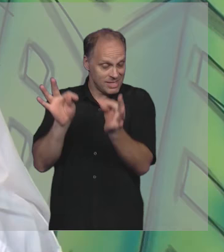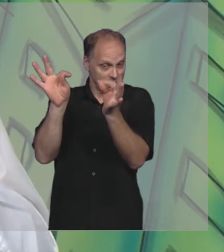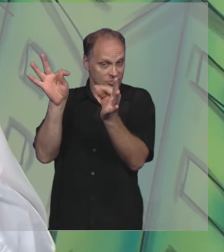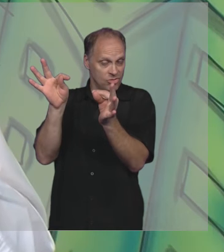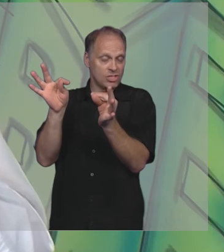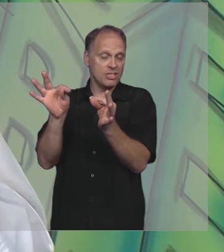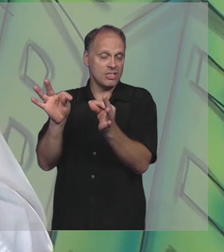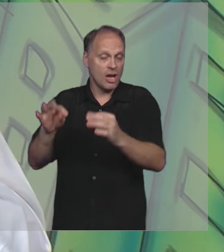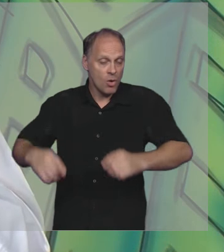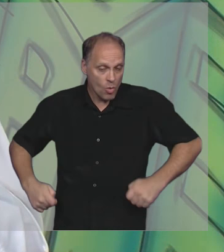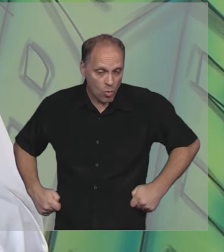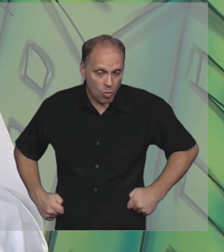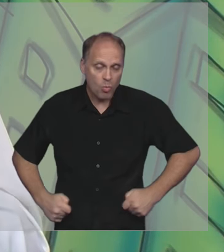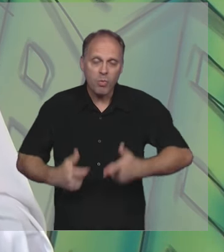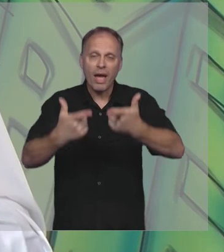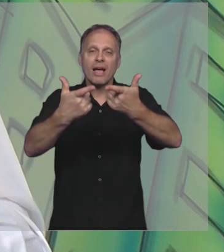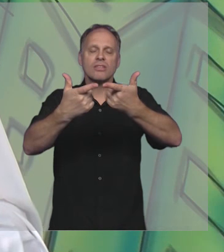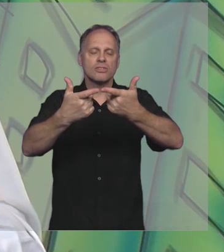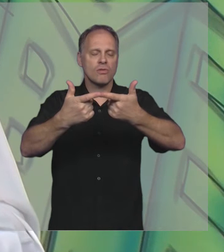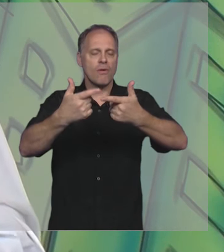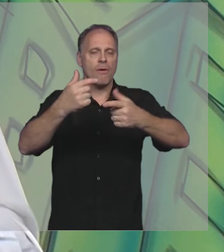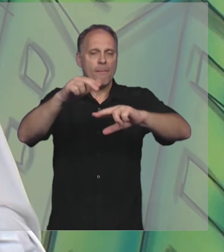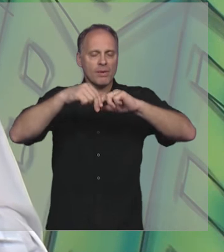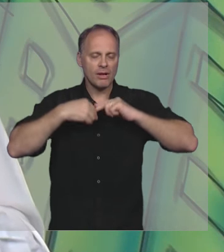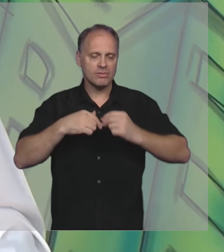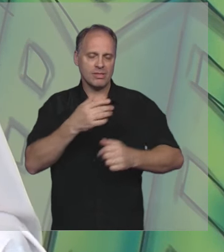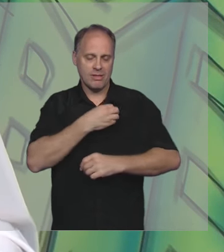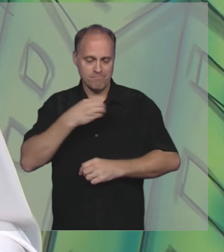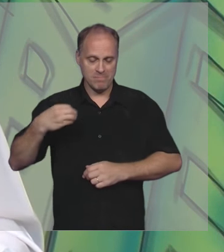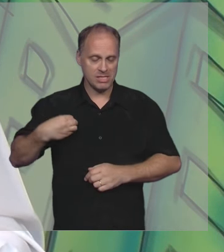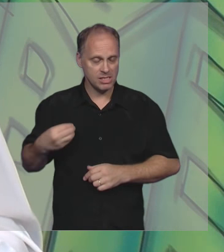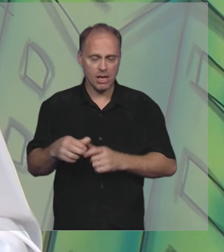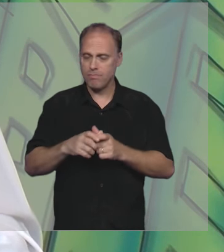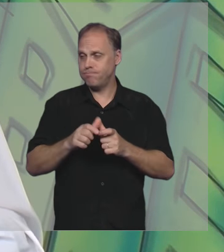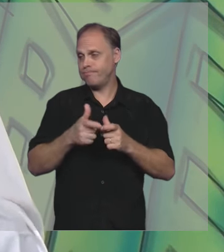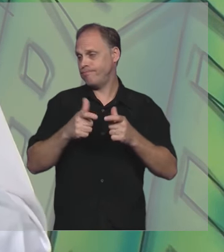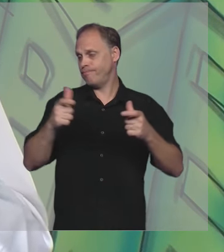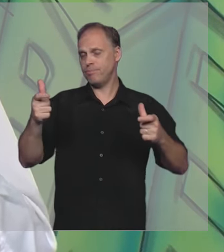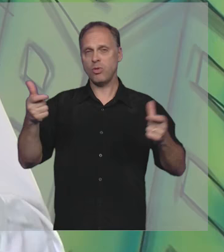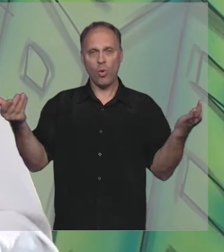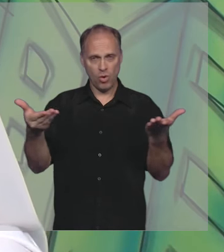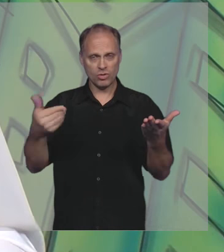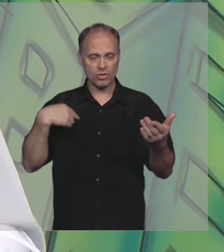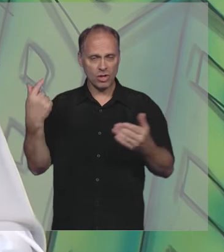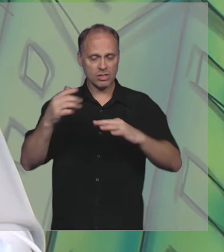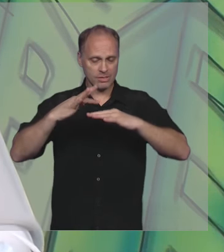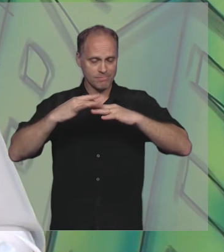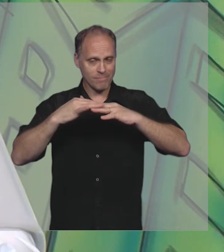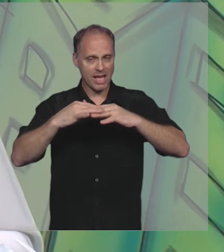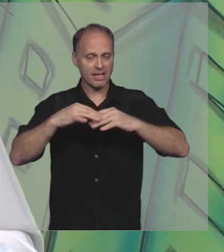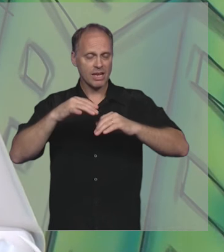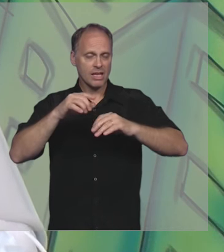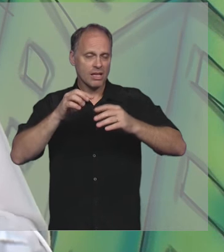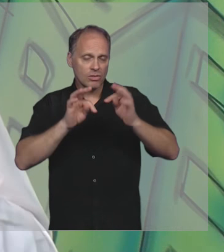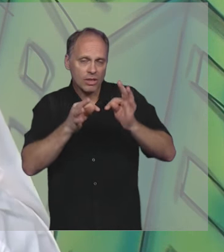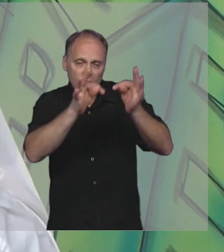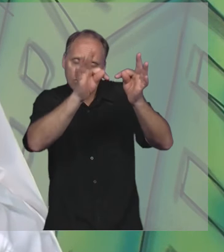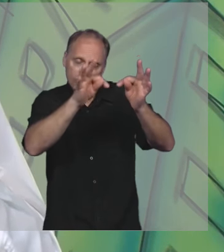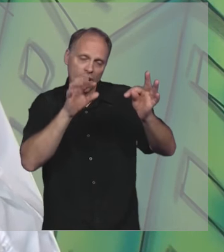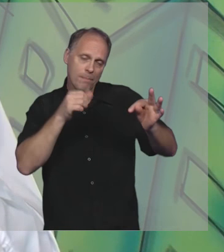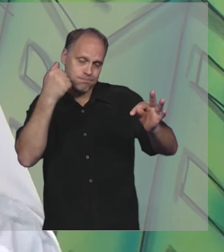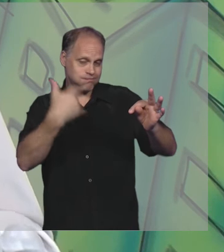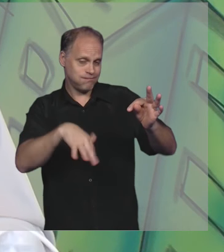tecnologia, um custo para o investimento dentro da medicina, ele é cada vez maior. Hoje os nossos aparelhos custam mais caro, hoje